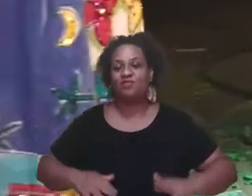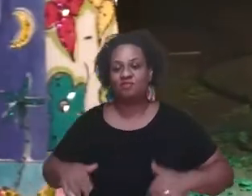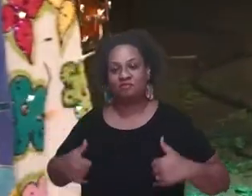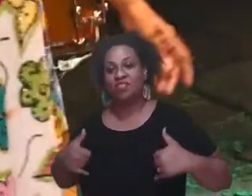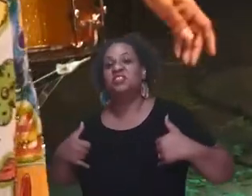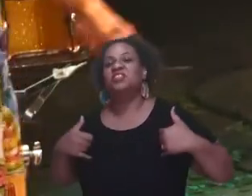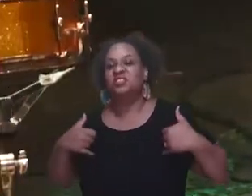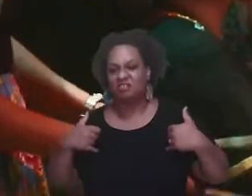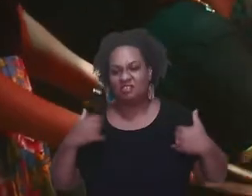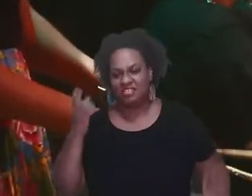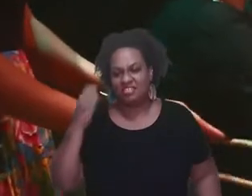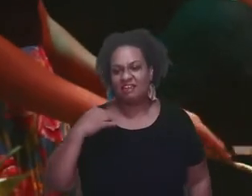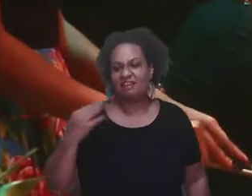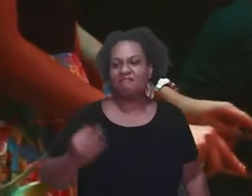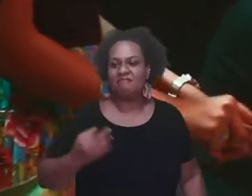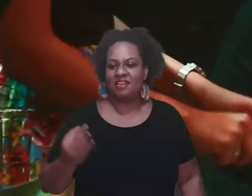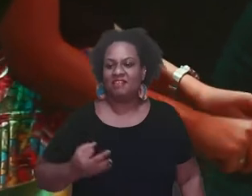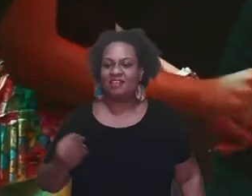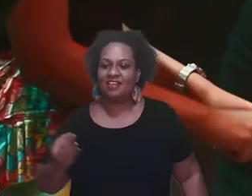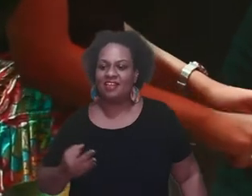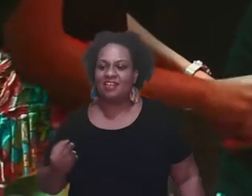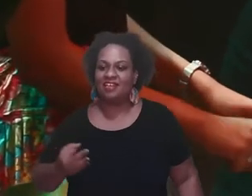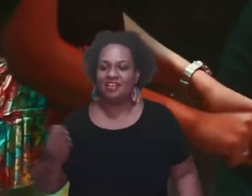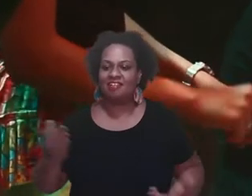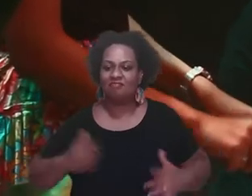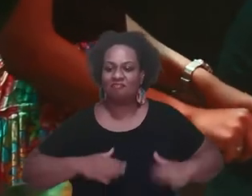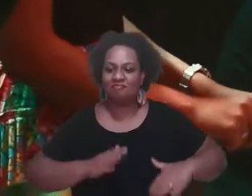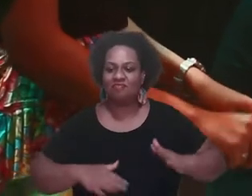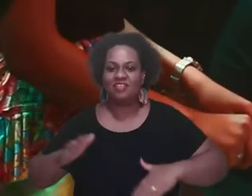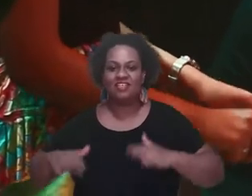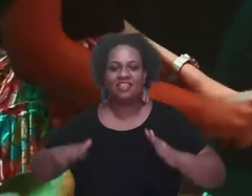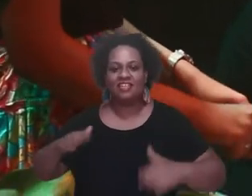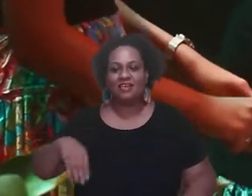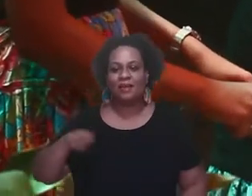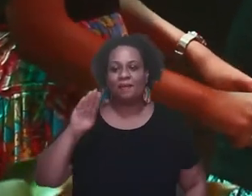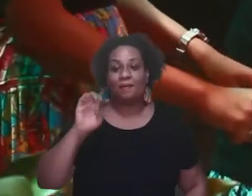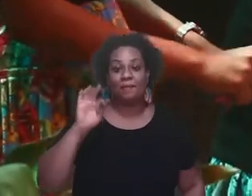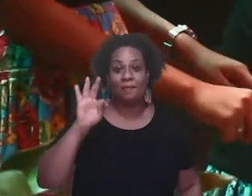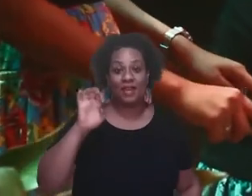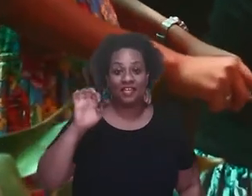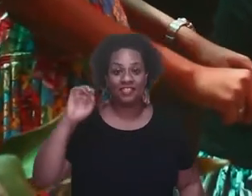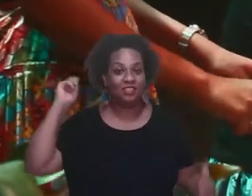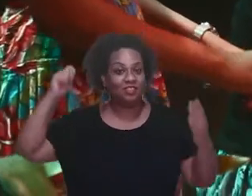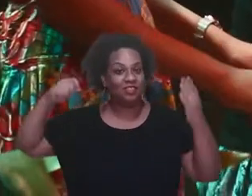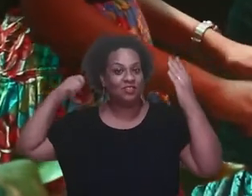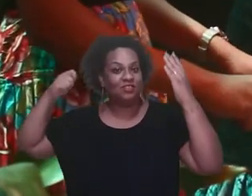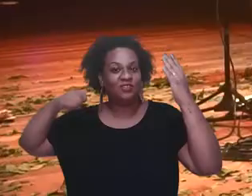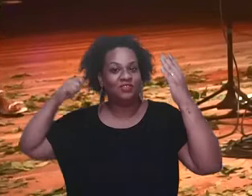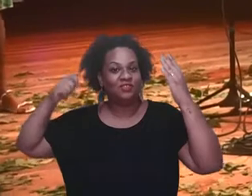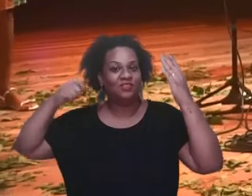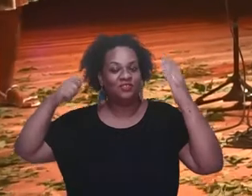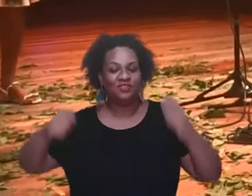tirando onda Como ela sempre vai ficar longas vem aqui Deus um